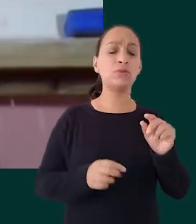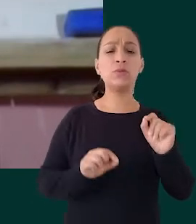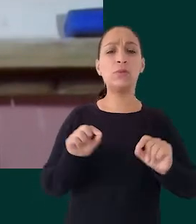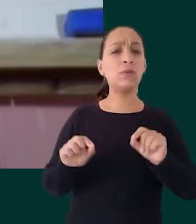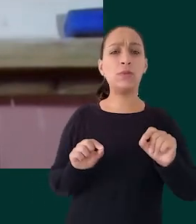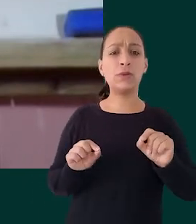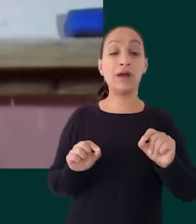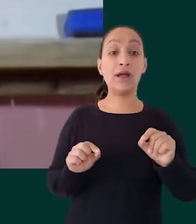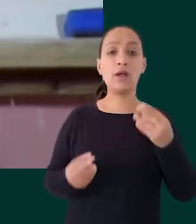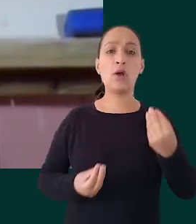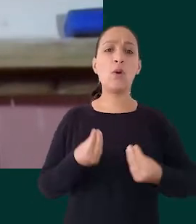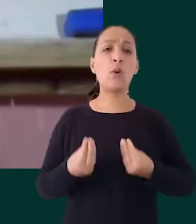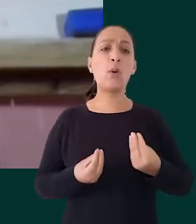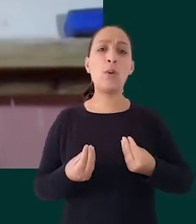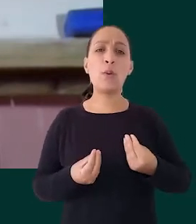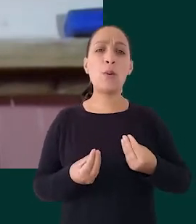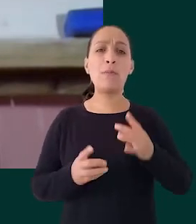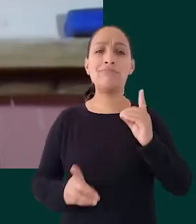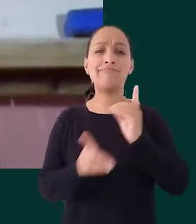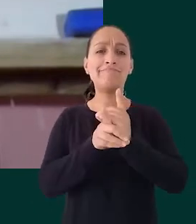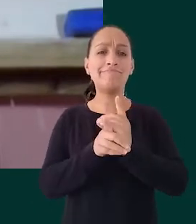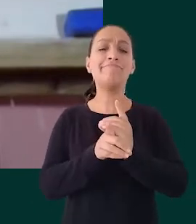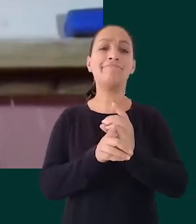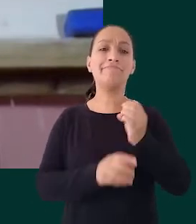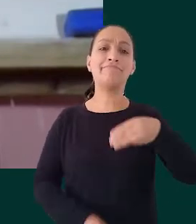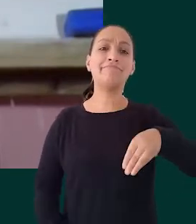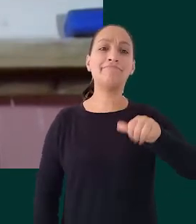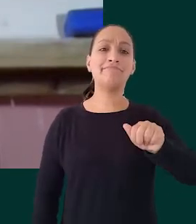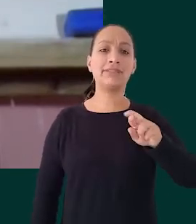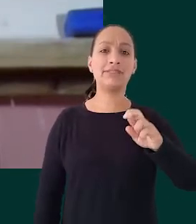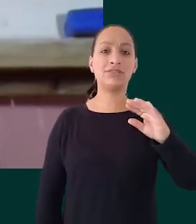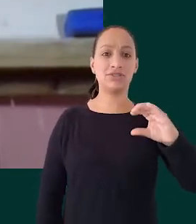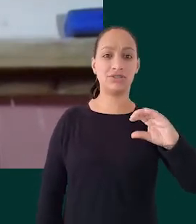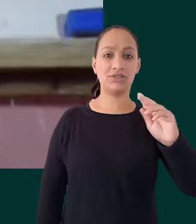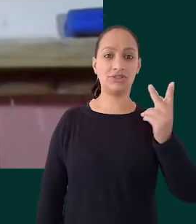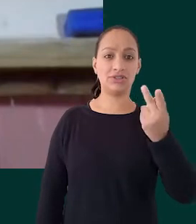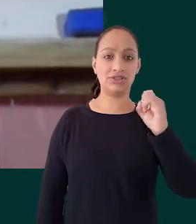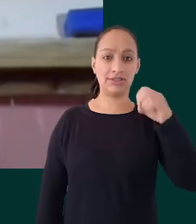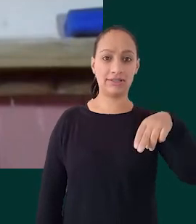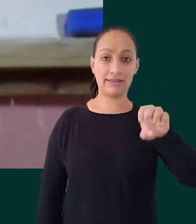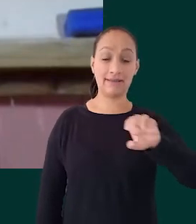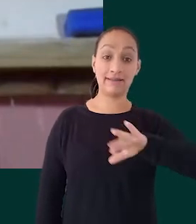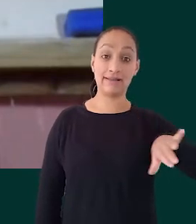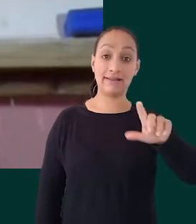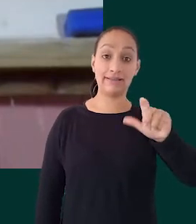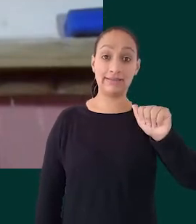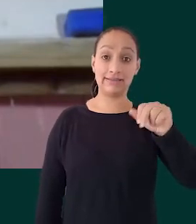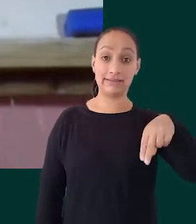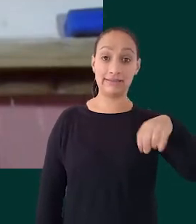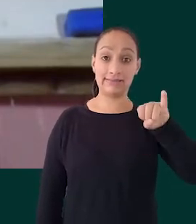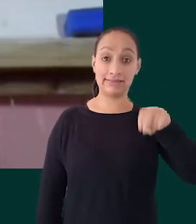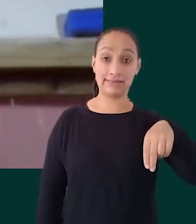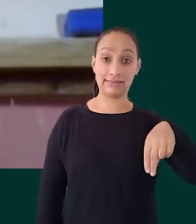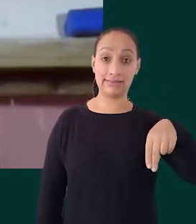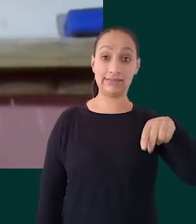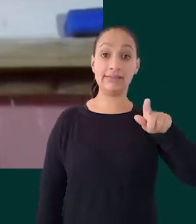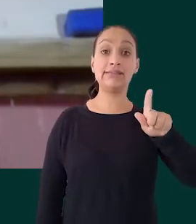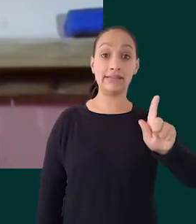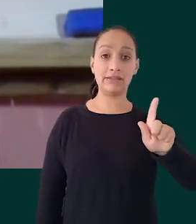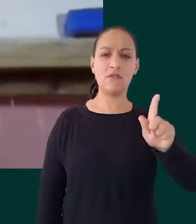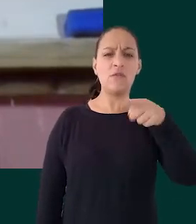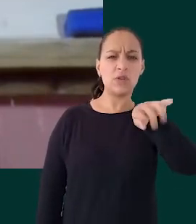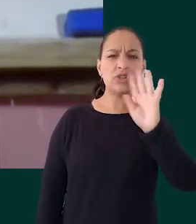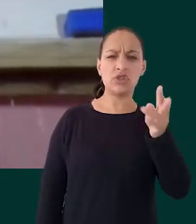sobre como desvendar machine learning. Vocês escutam falar de machine learning por aí e